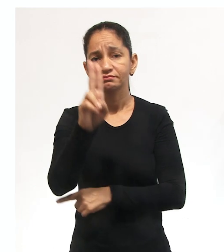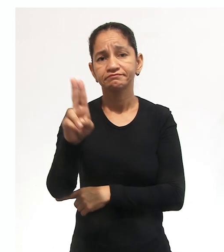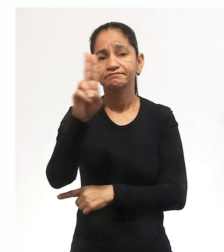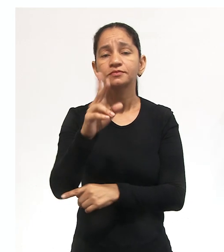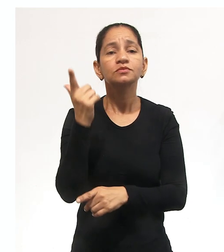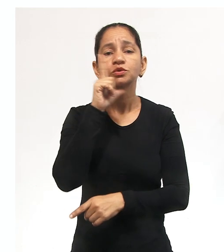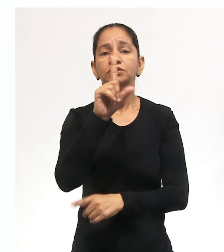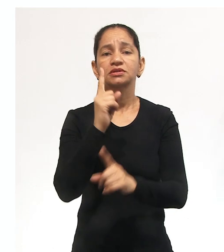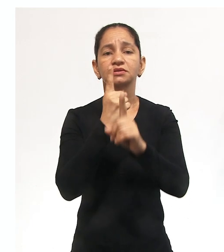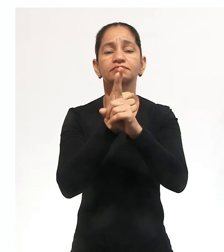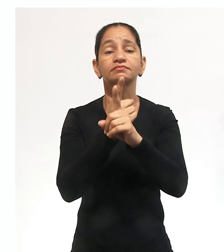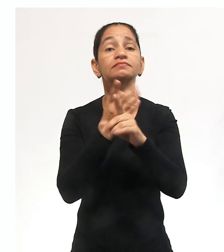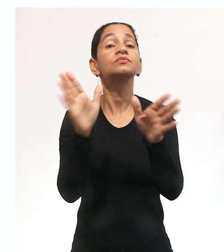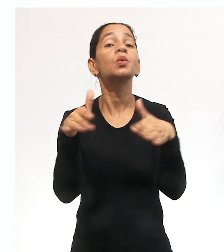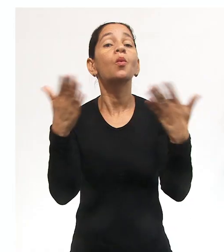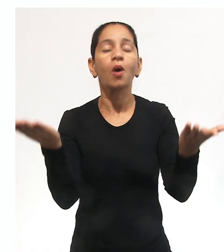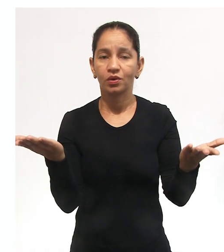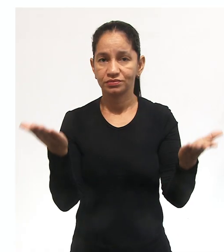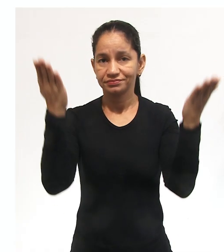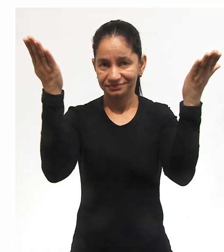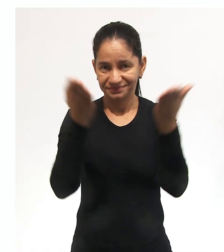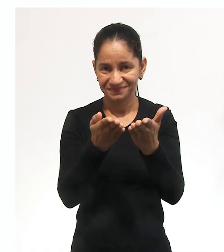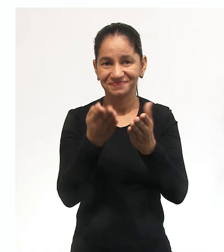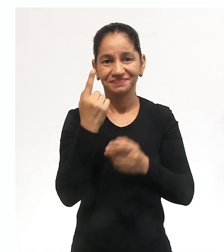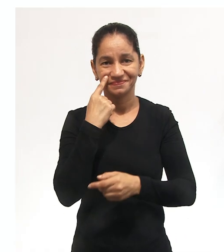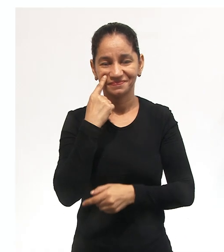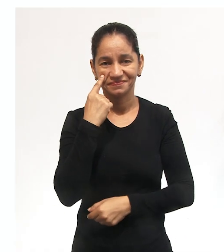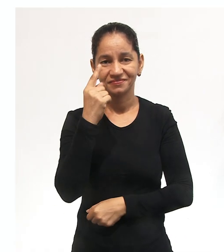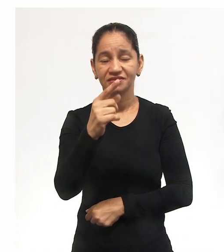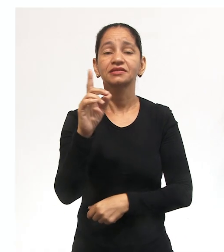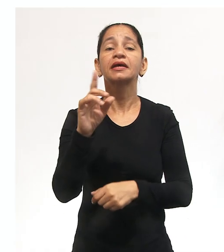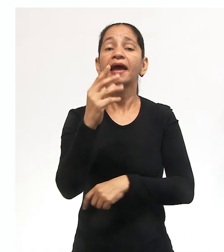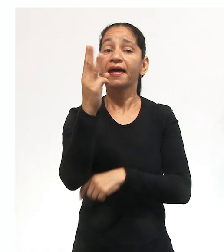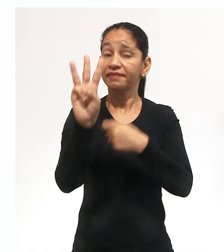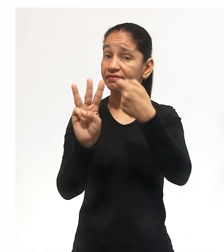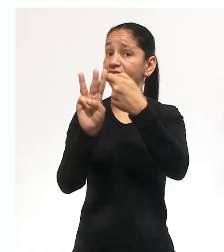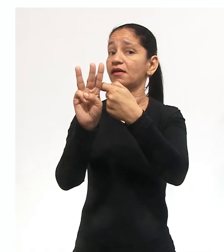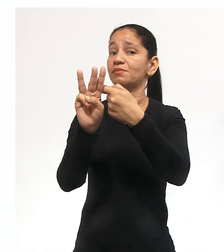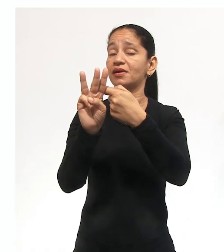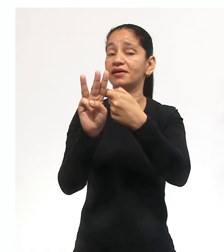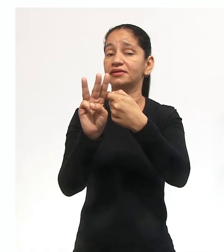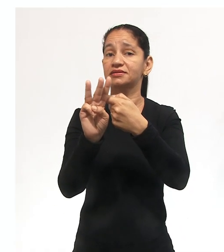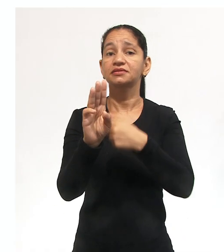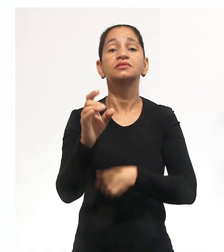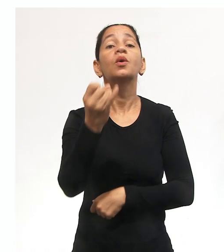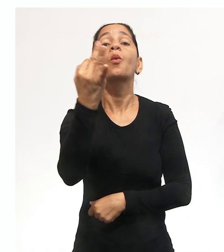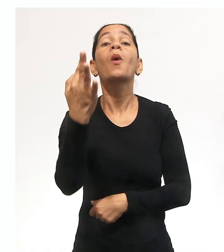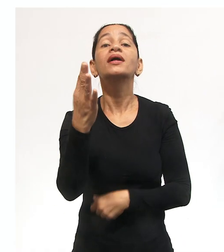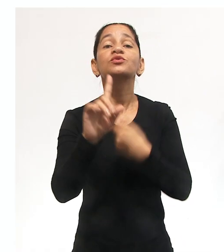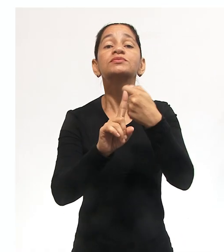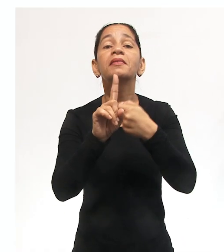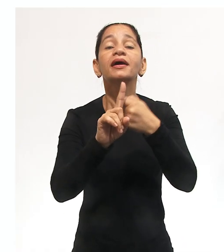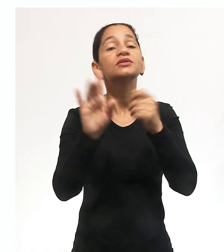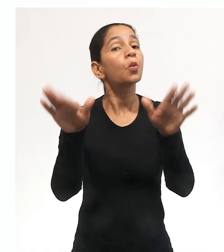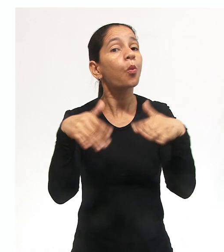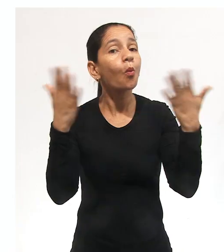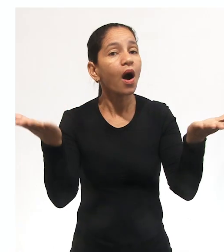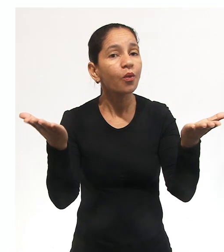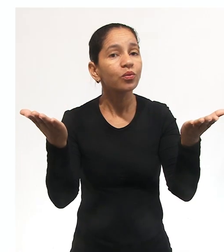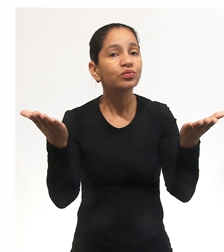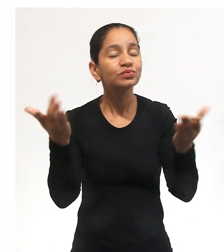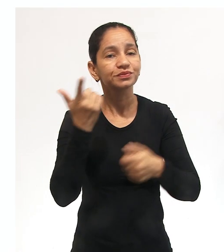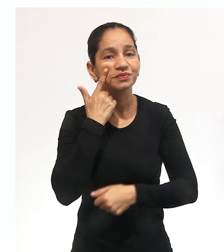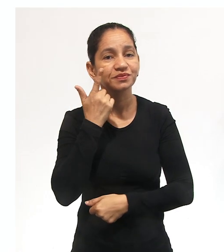tenho a taxa que eu tenho aqui é trimestral, e um trimestre são 3 meses, né?